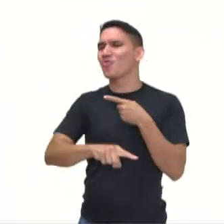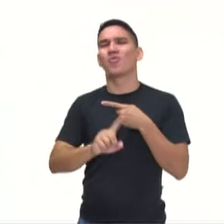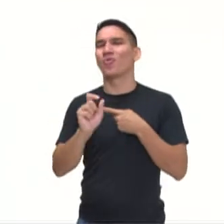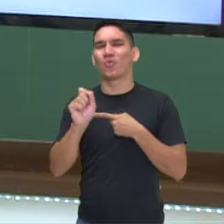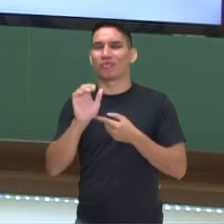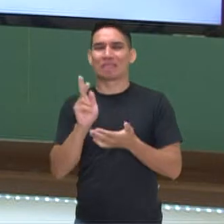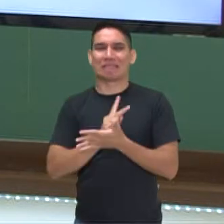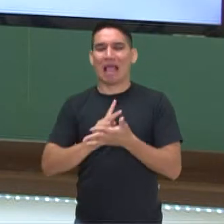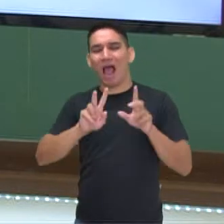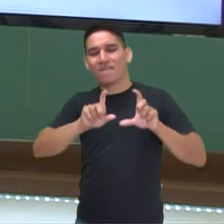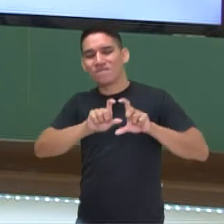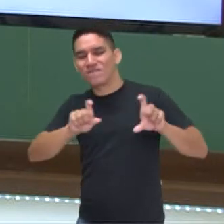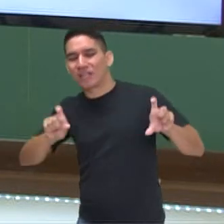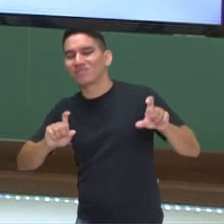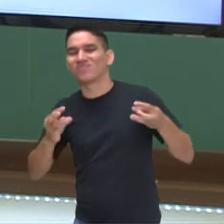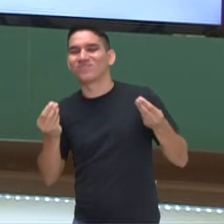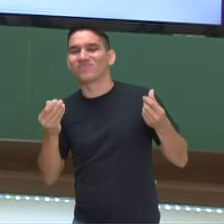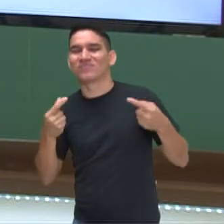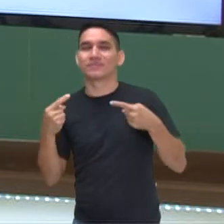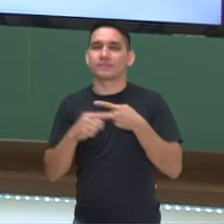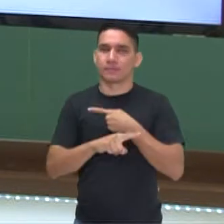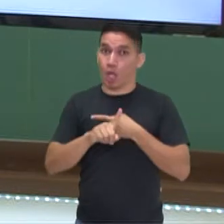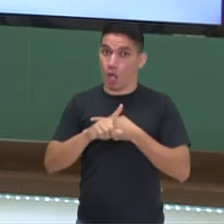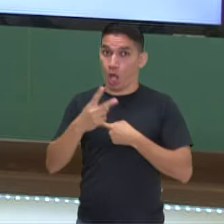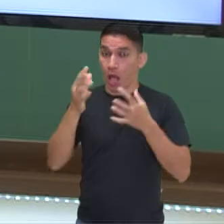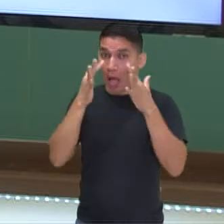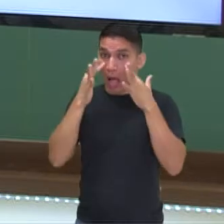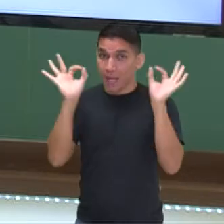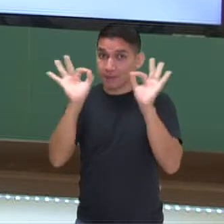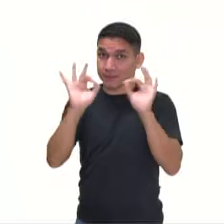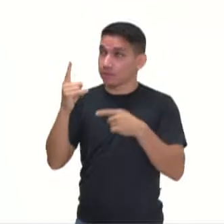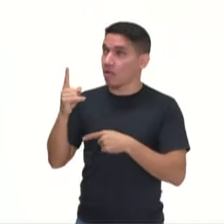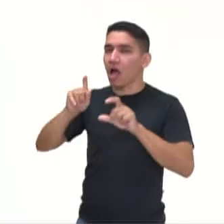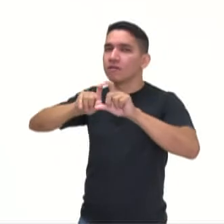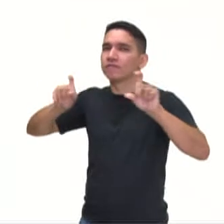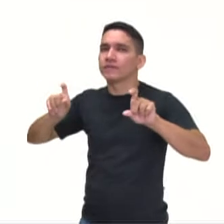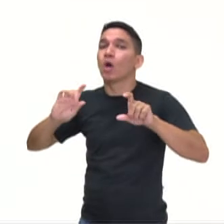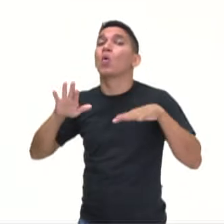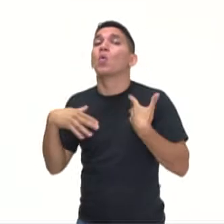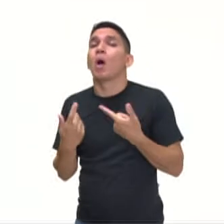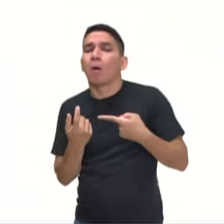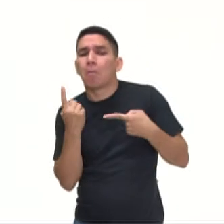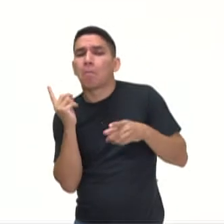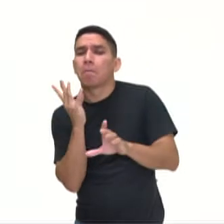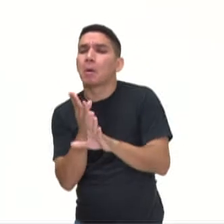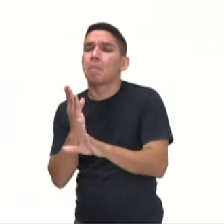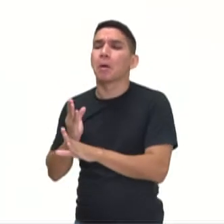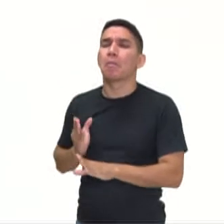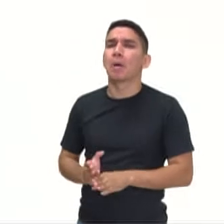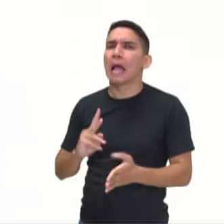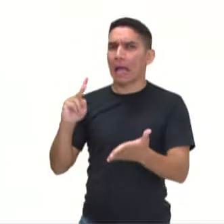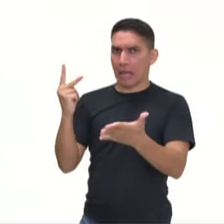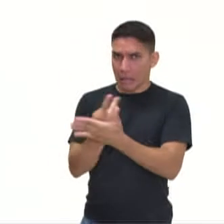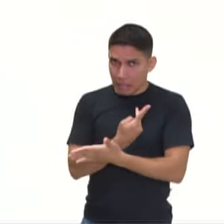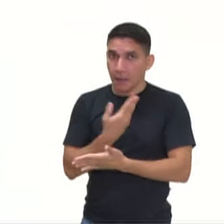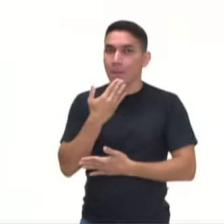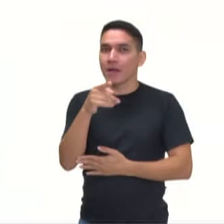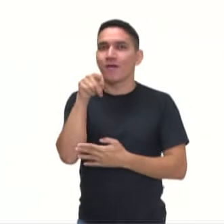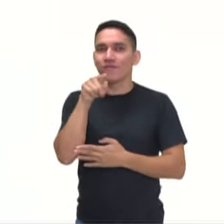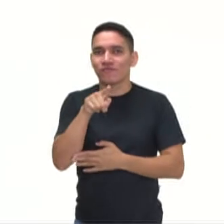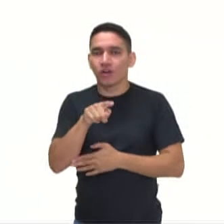que está escrita de forma errada. Leia a frase, identifique as informações incorretas e peço que